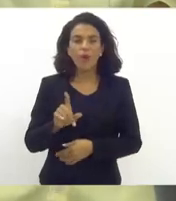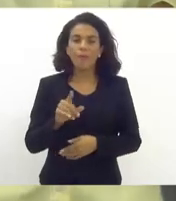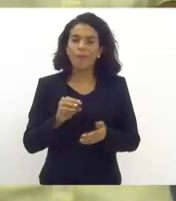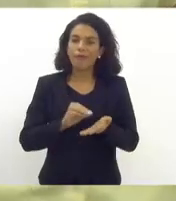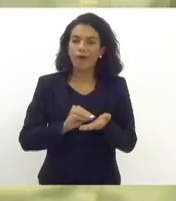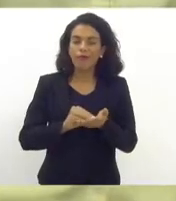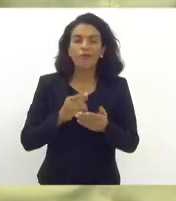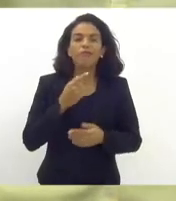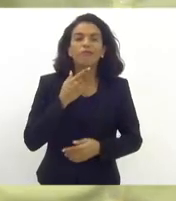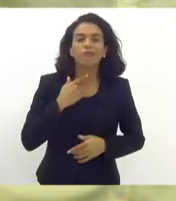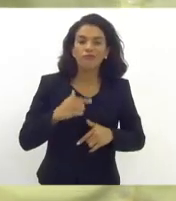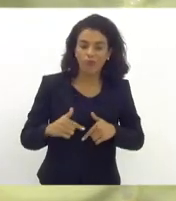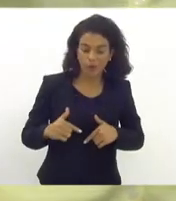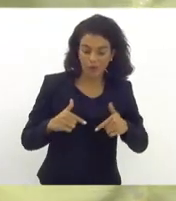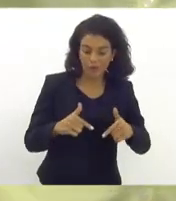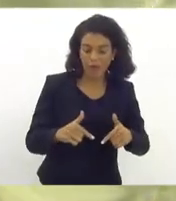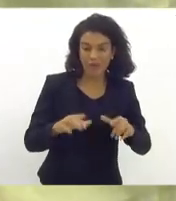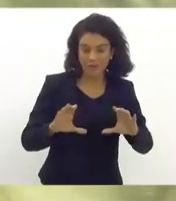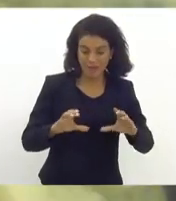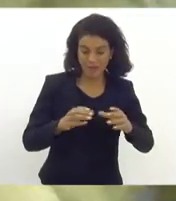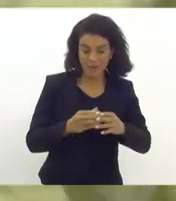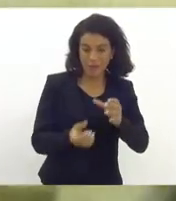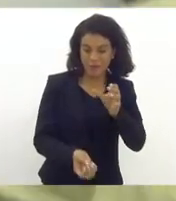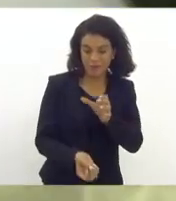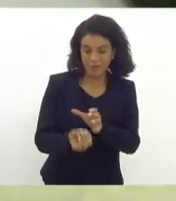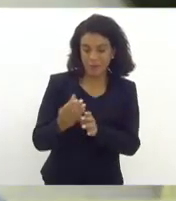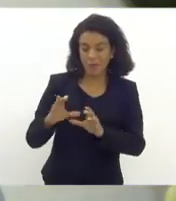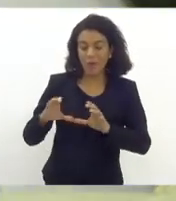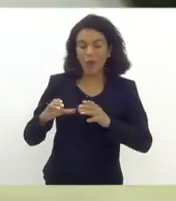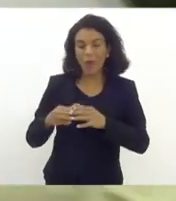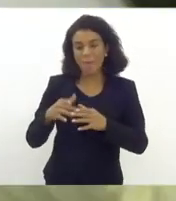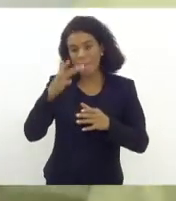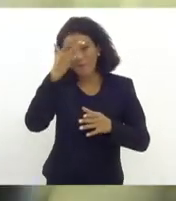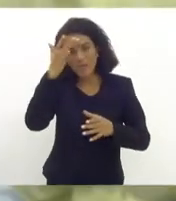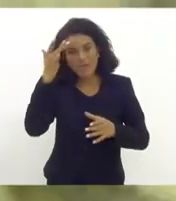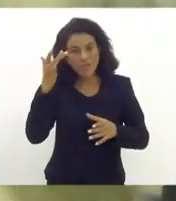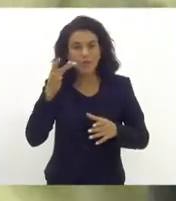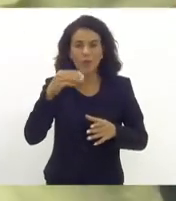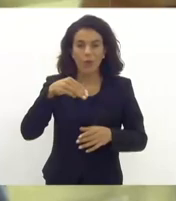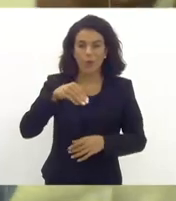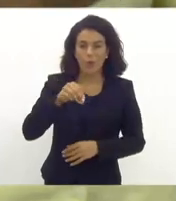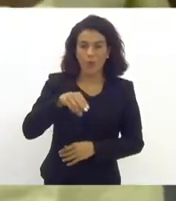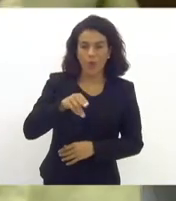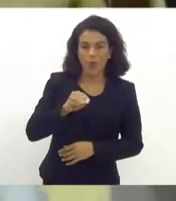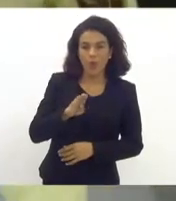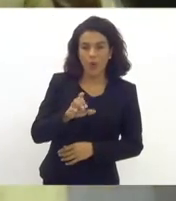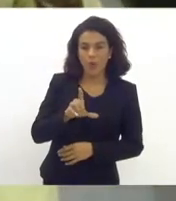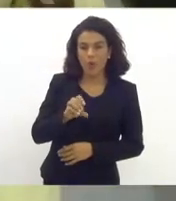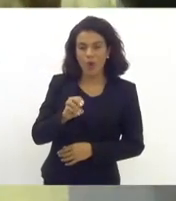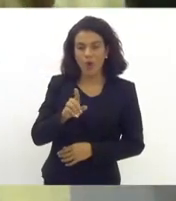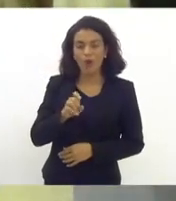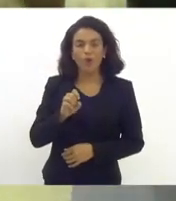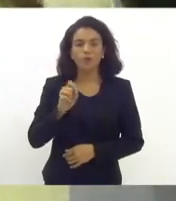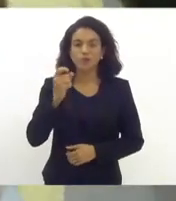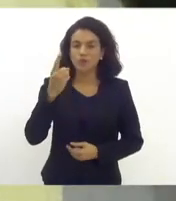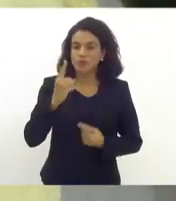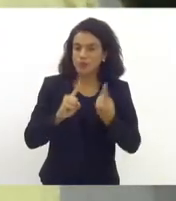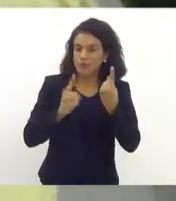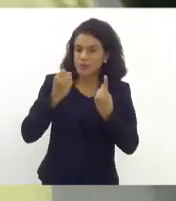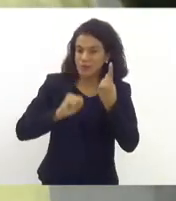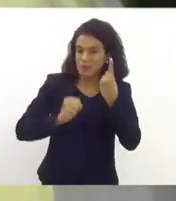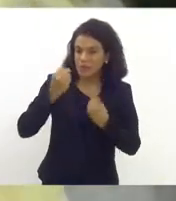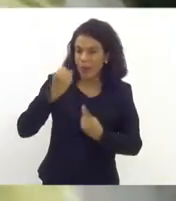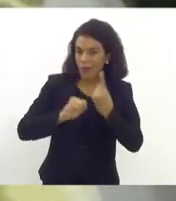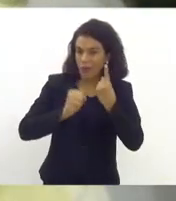vontade mas é porque esse bloco surgiu porque esse bloco é composto por pessoas que são do Monobloco do Salgueiro do Egito e